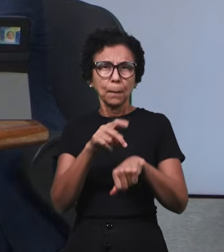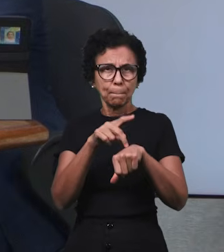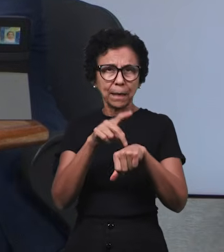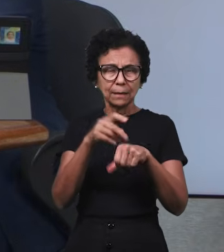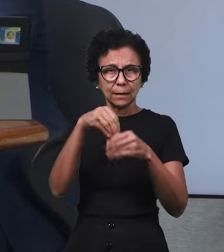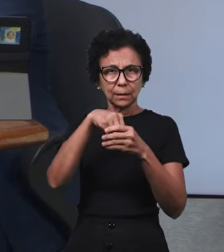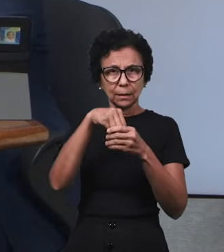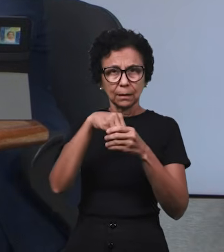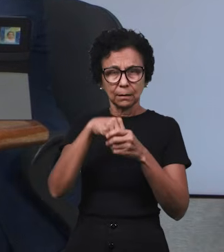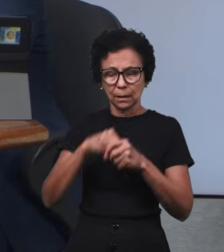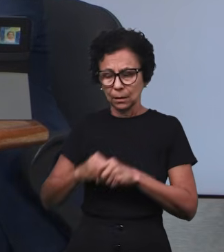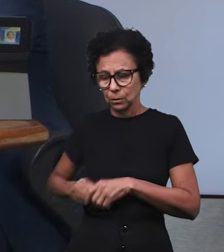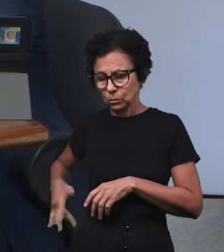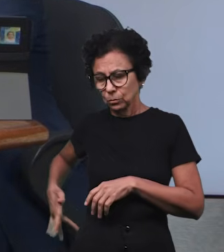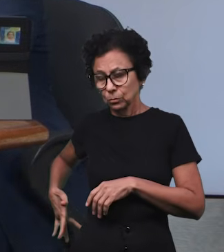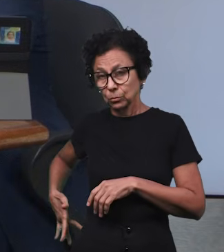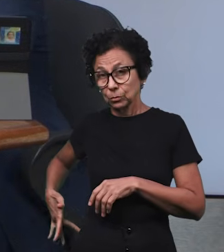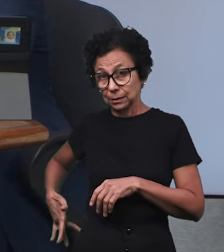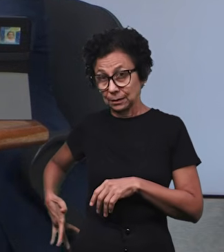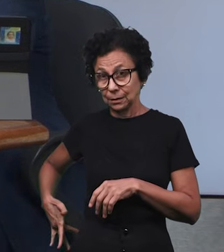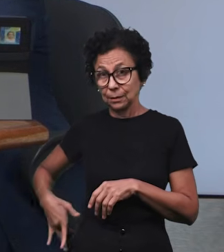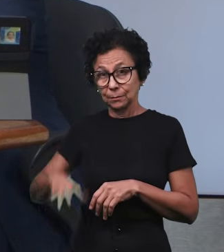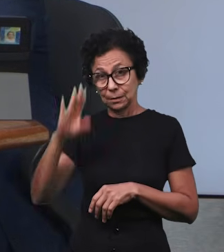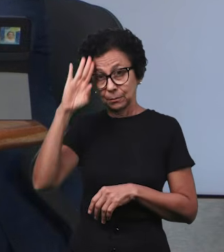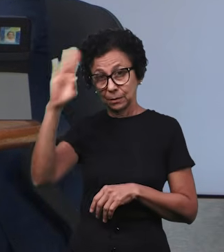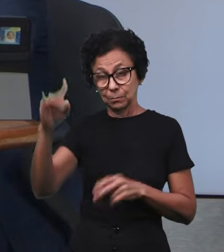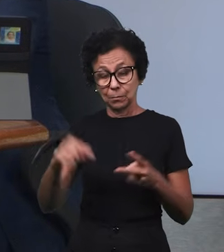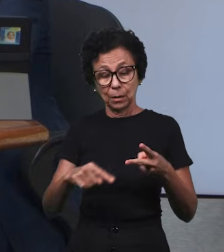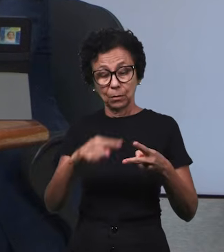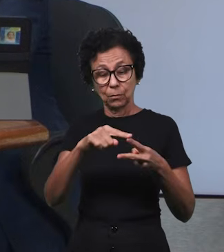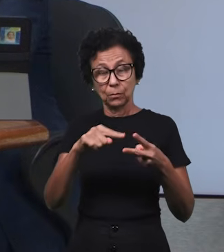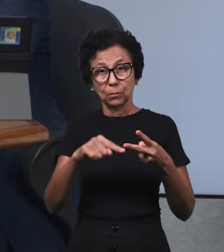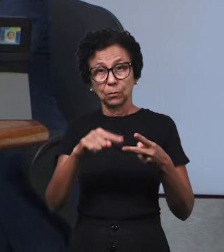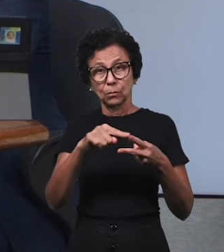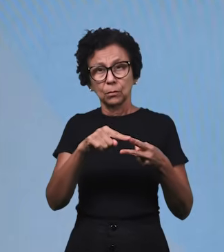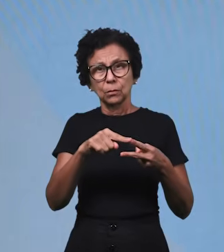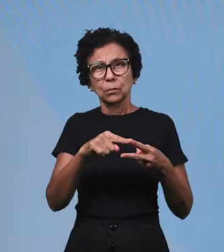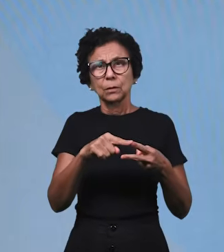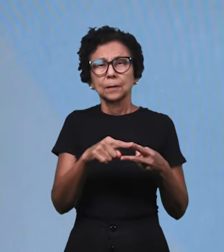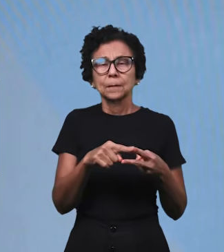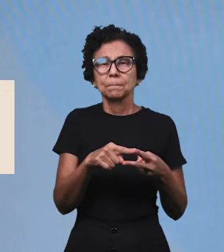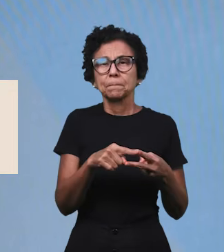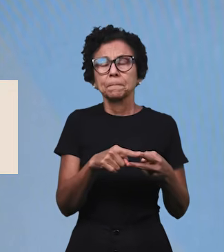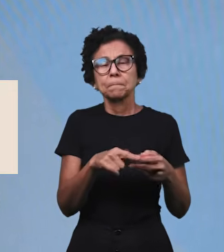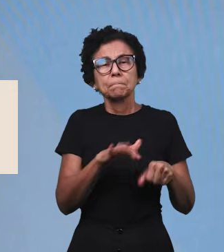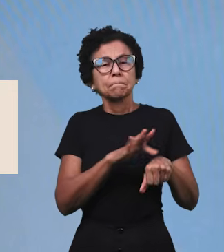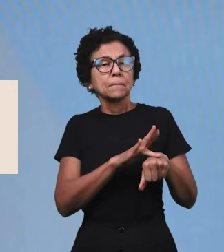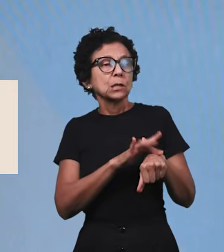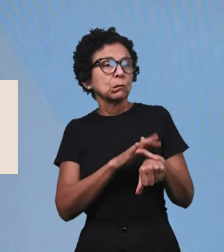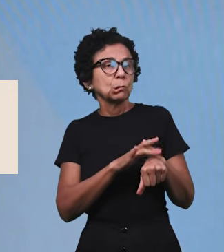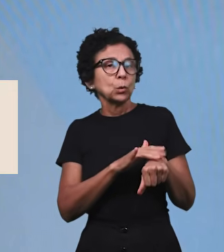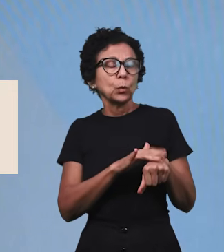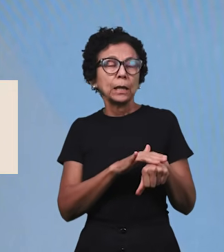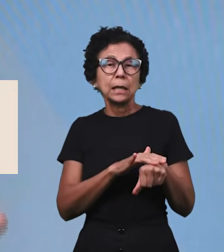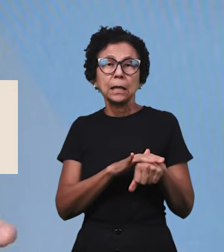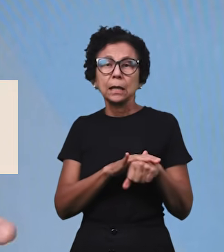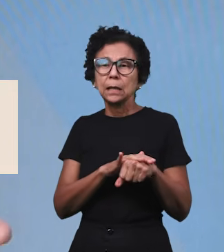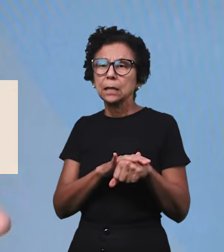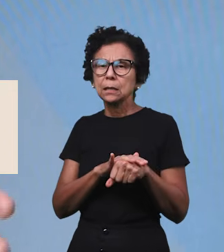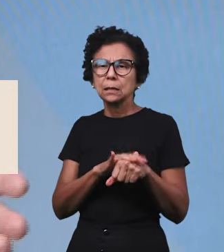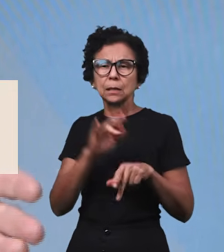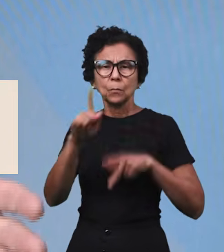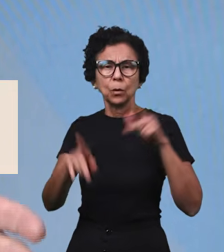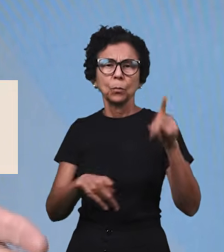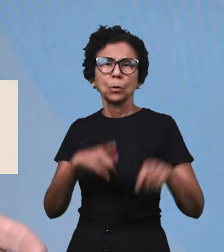as duas principais causas de doença renal crônica são doenças muito prevalentes, que aparecem muito